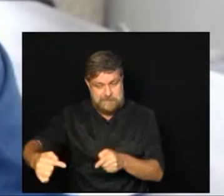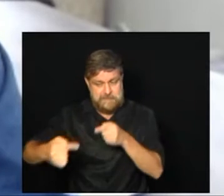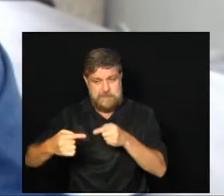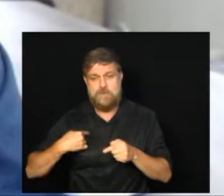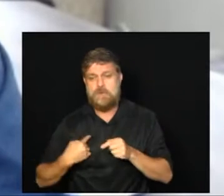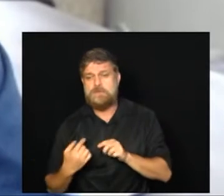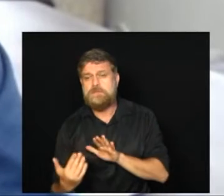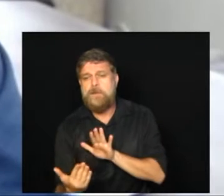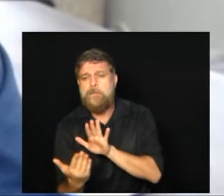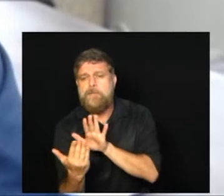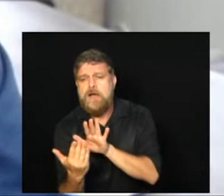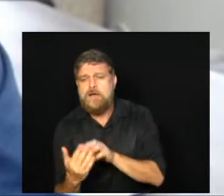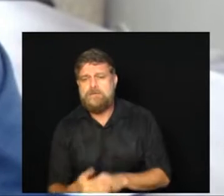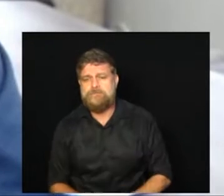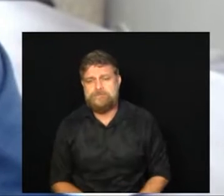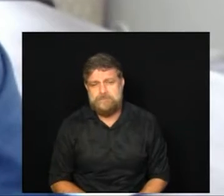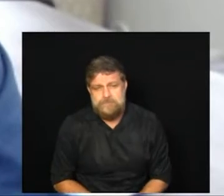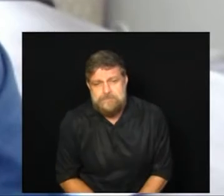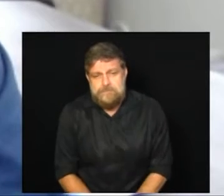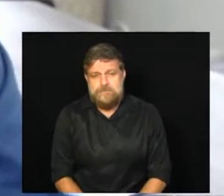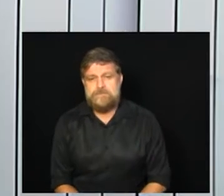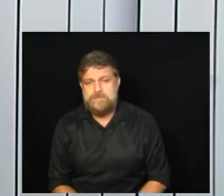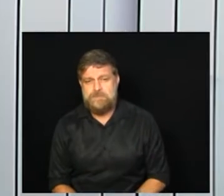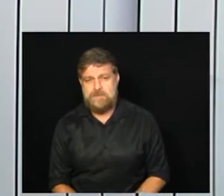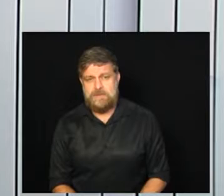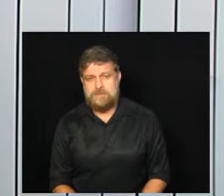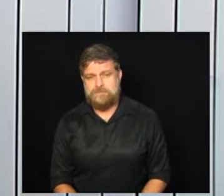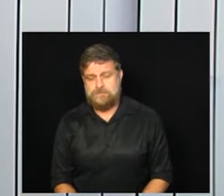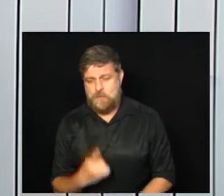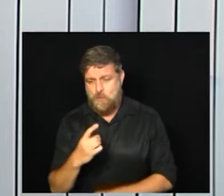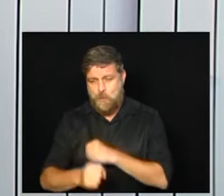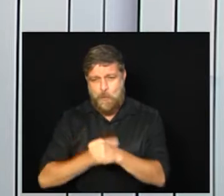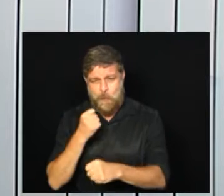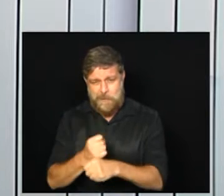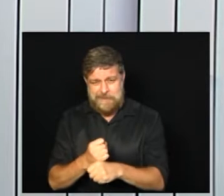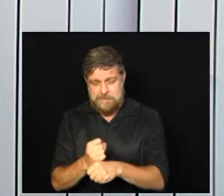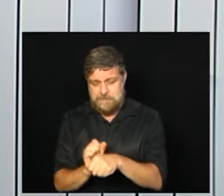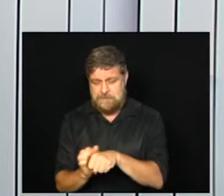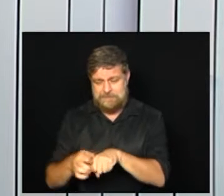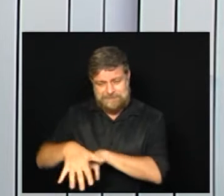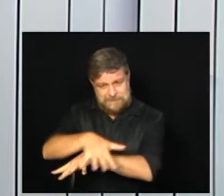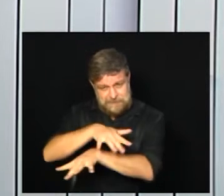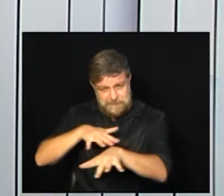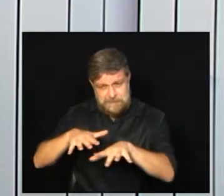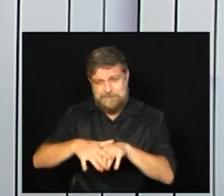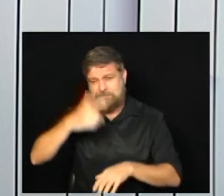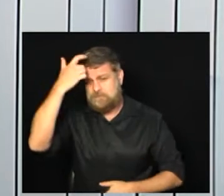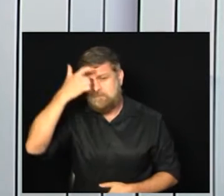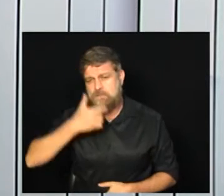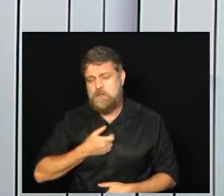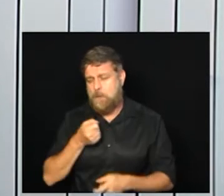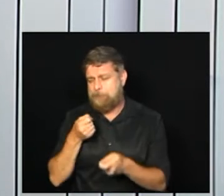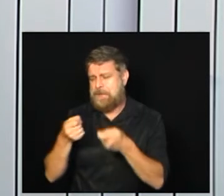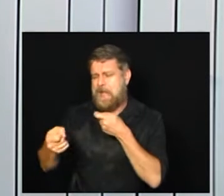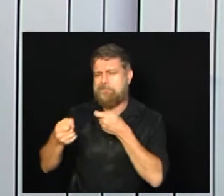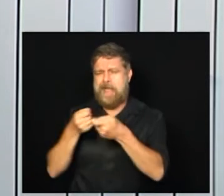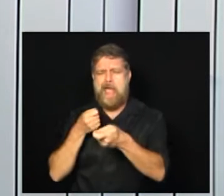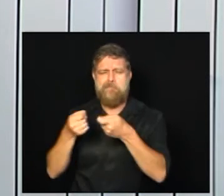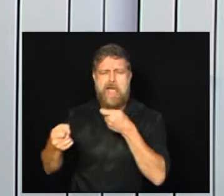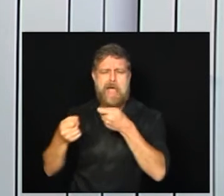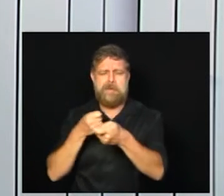gente está vivendo. Tiago, neste 1 ano e meio de pandemia, eu fiz diversas